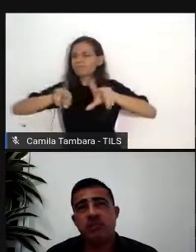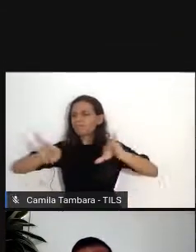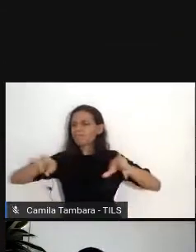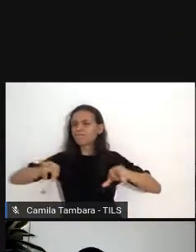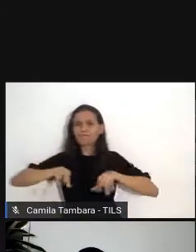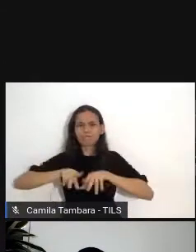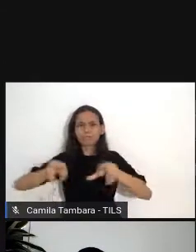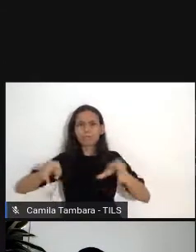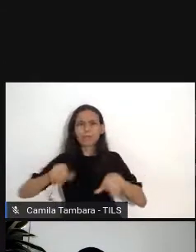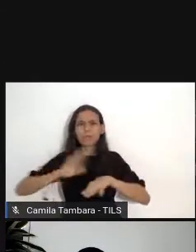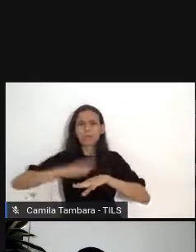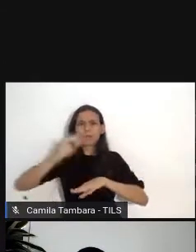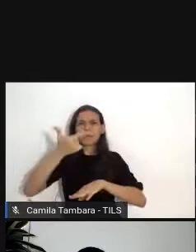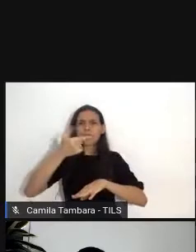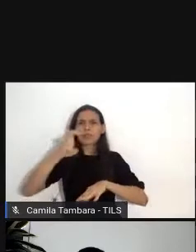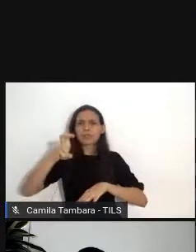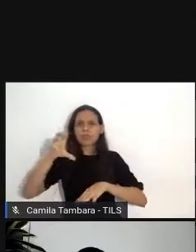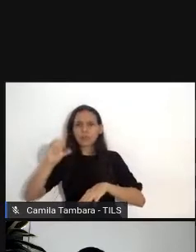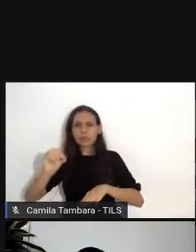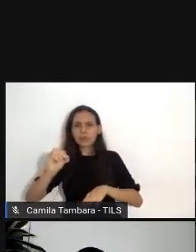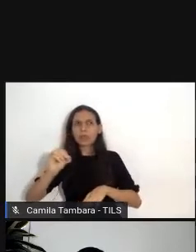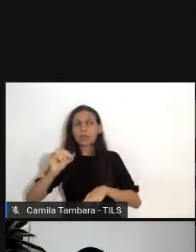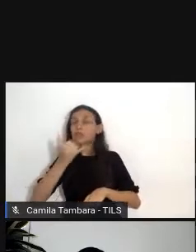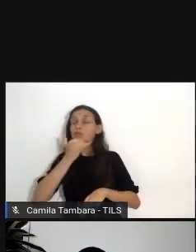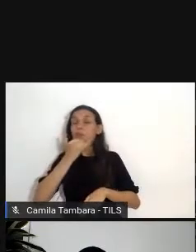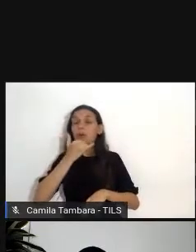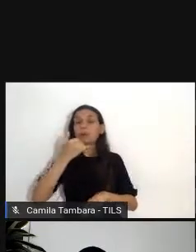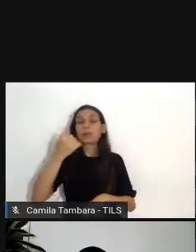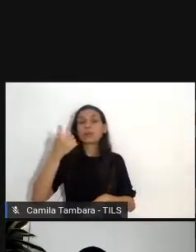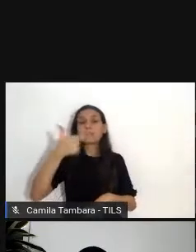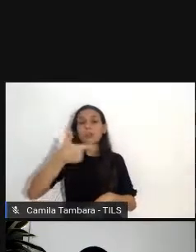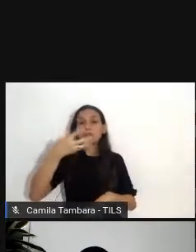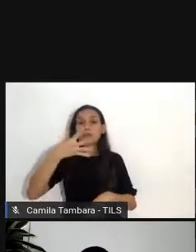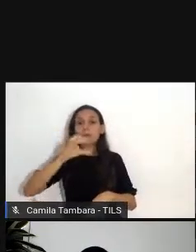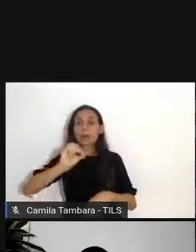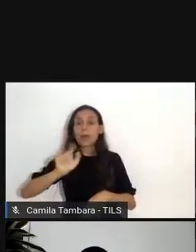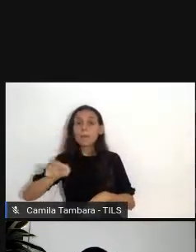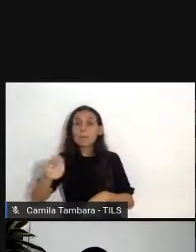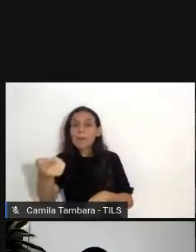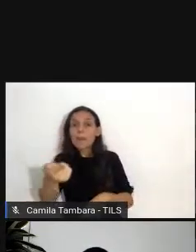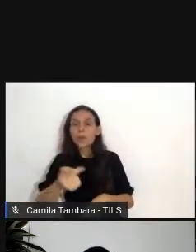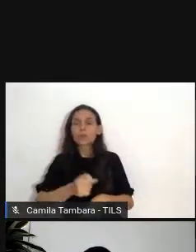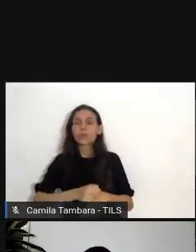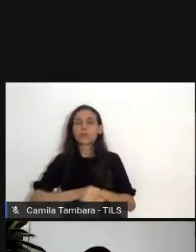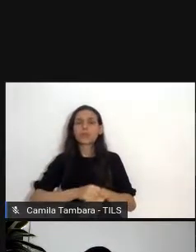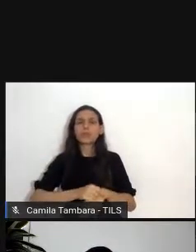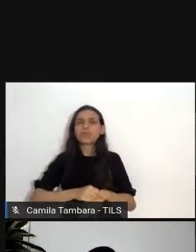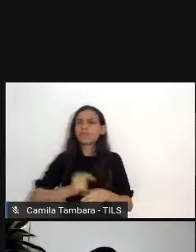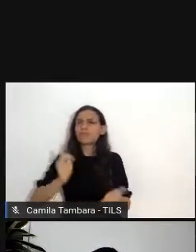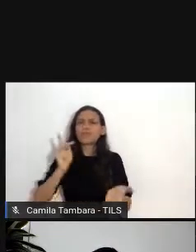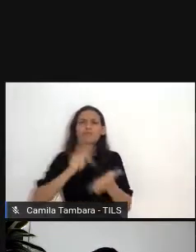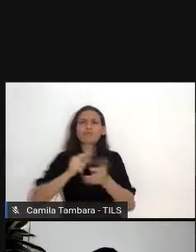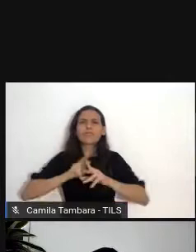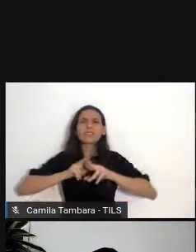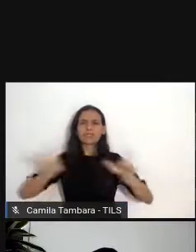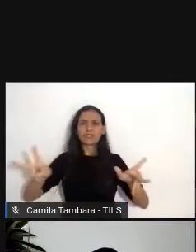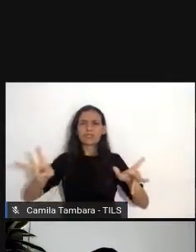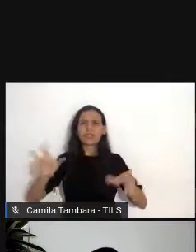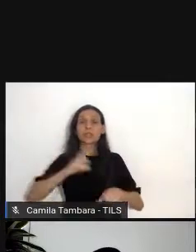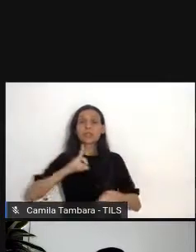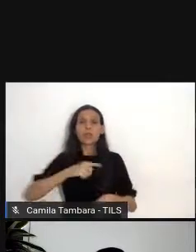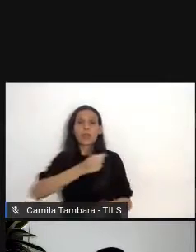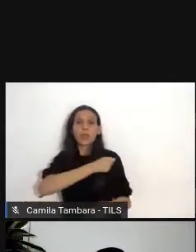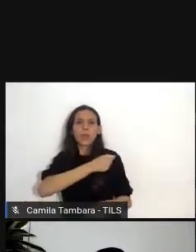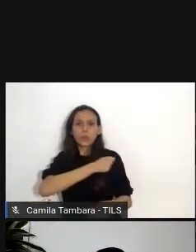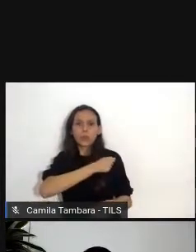os mais de 240 mil estudantes, né, com realidades bem diferentes. Na minha escola também não é diferente. Eu tenho estudante que